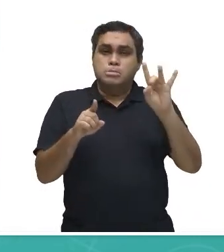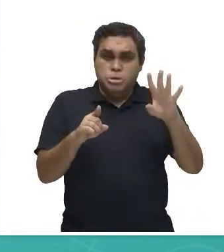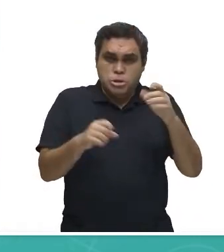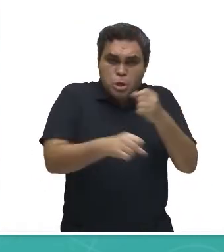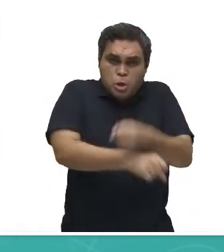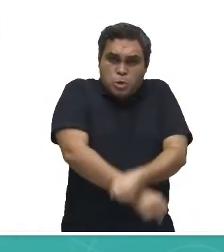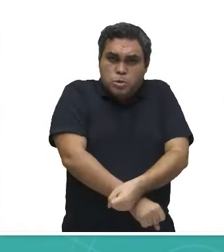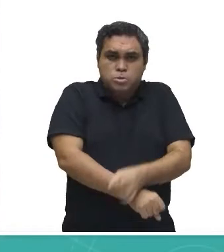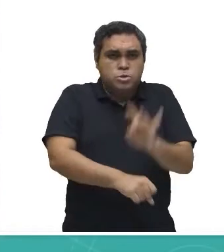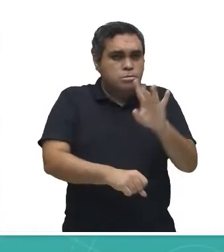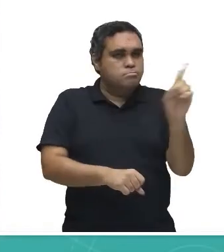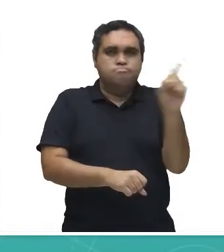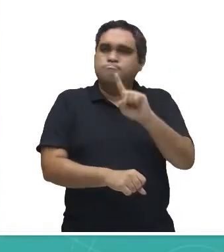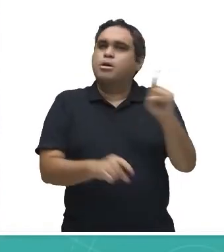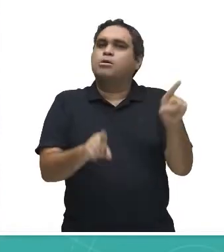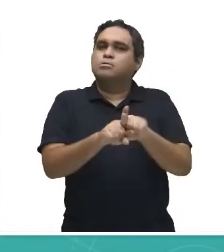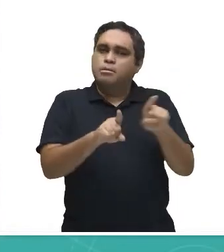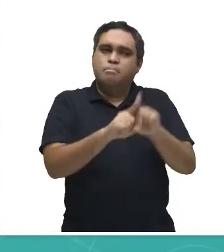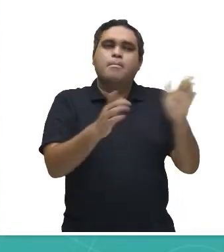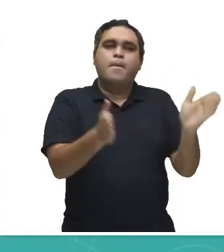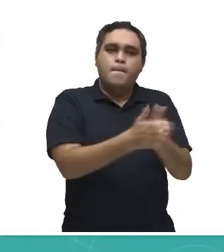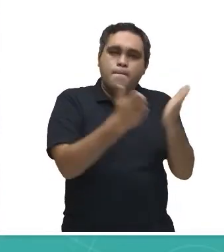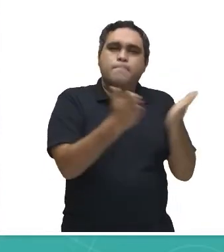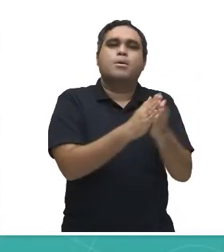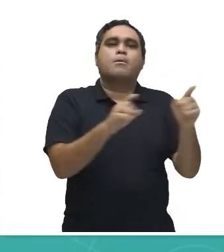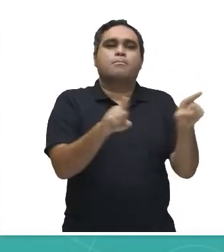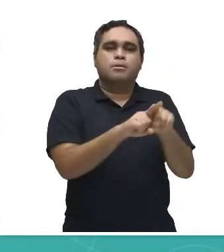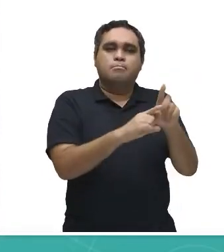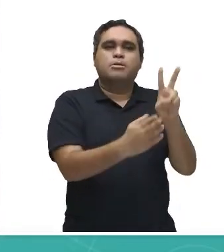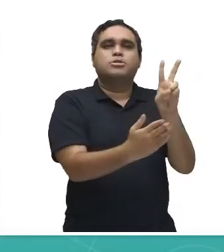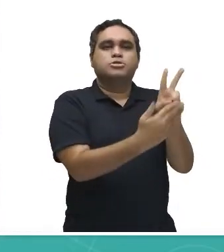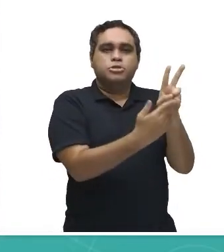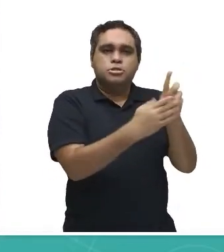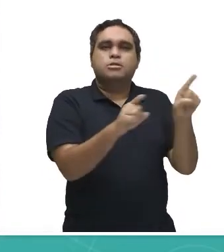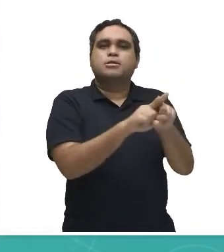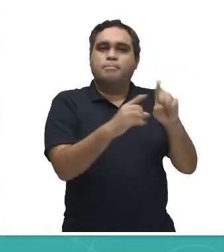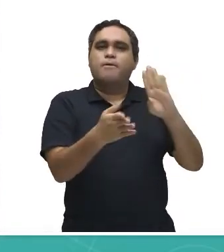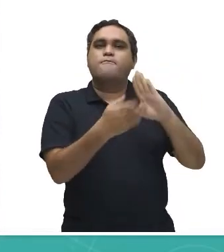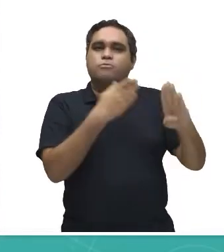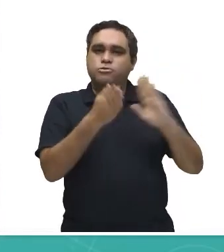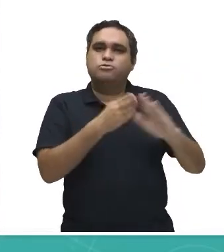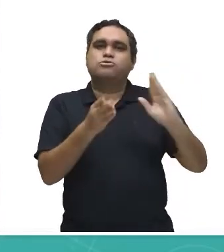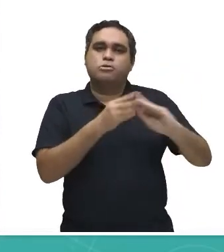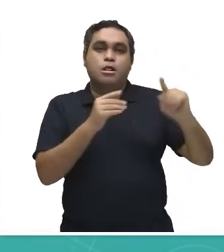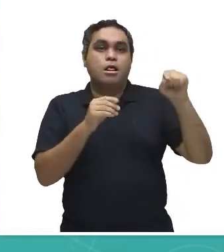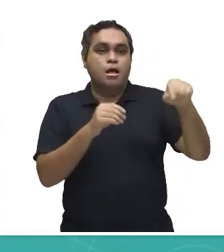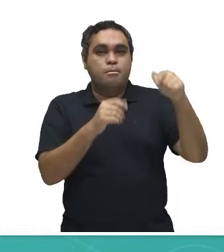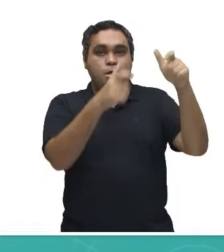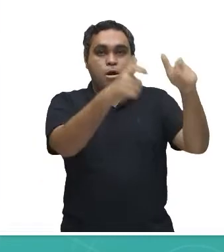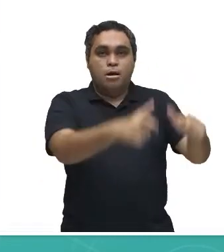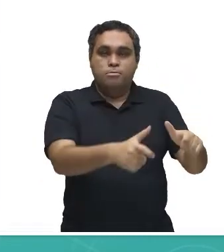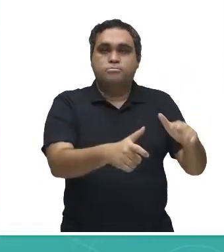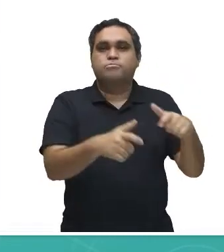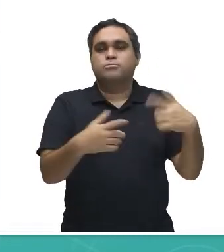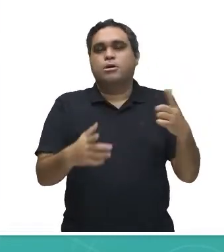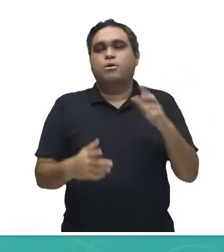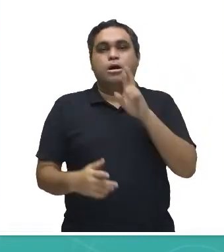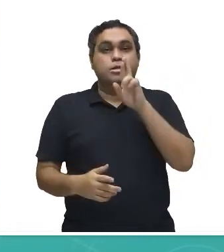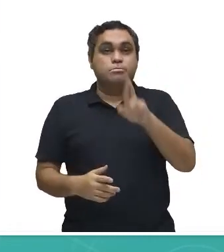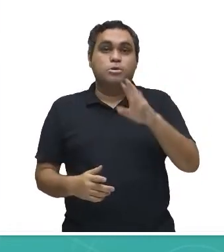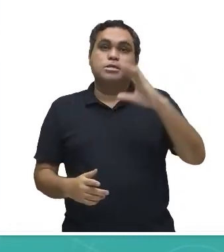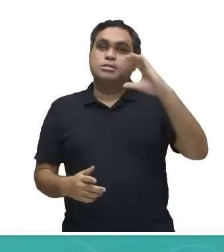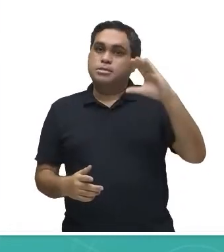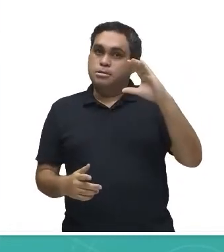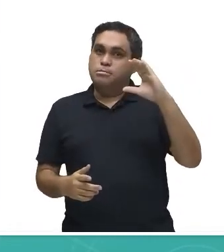os indígenas, tá bom? Então deu para esclarecer aí, alternativa correta, letra C, estava bem óbvia aí para gente, não é verdade?